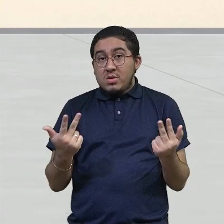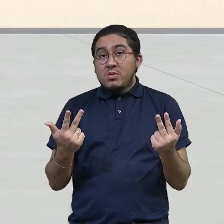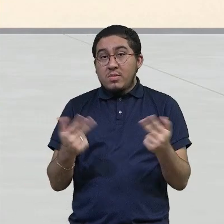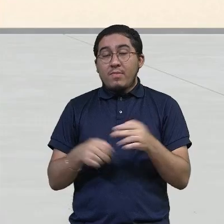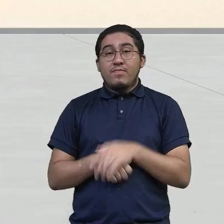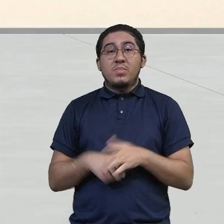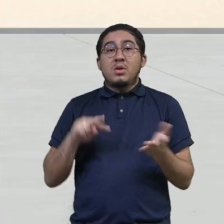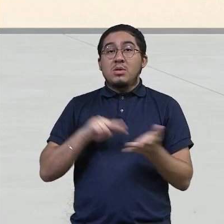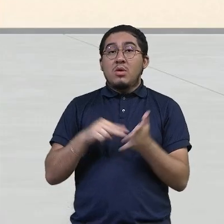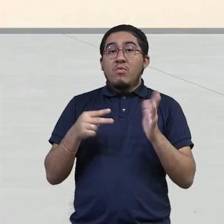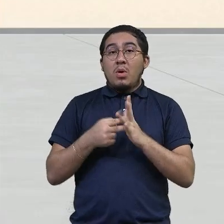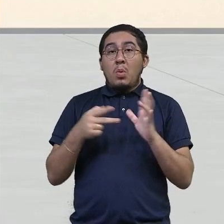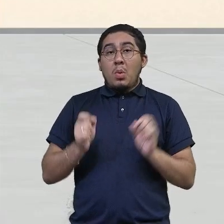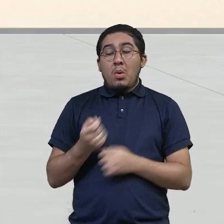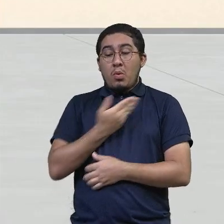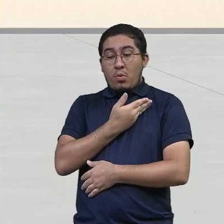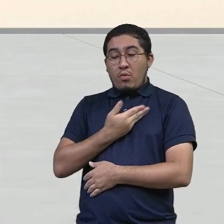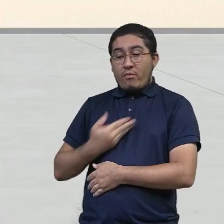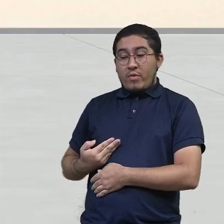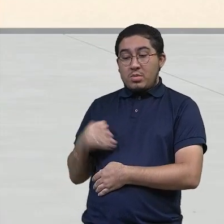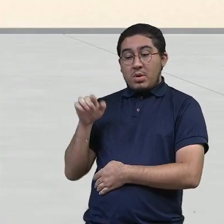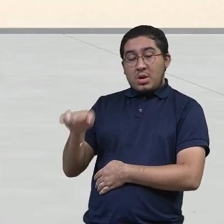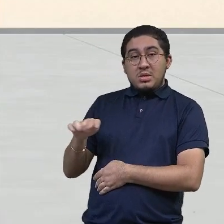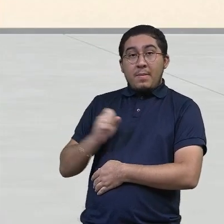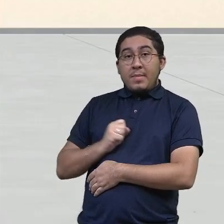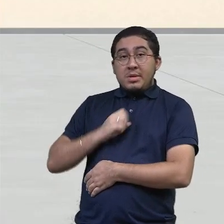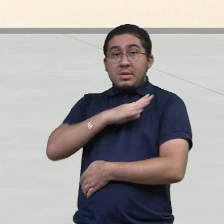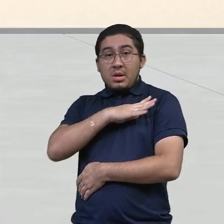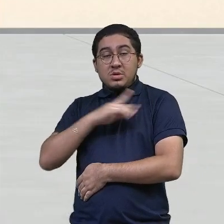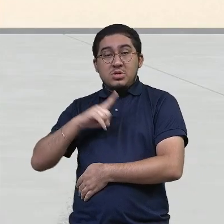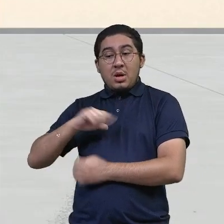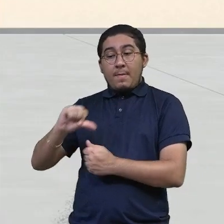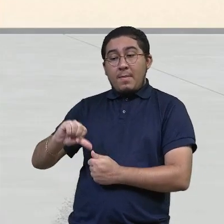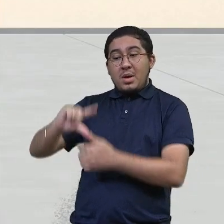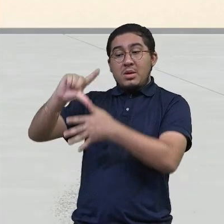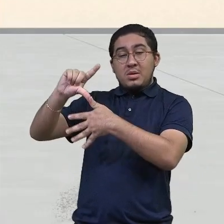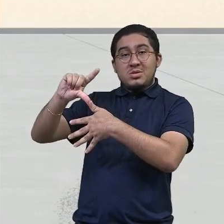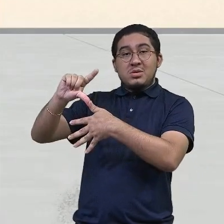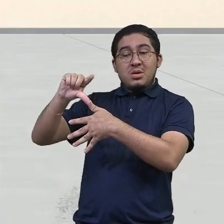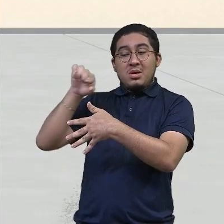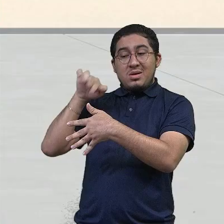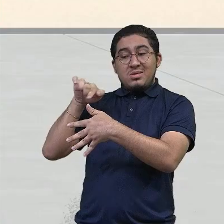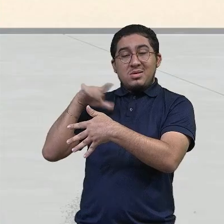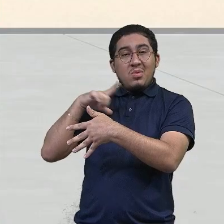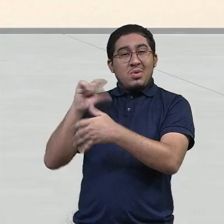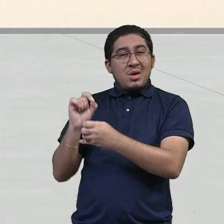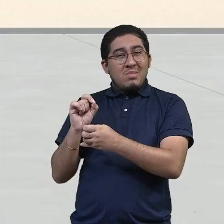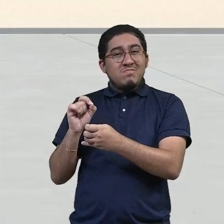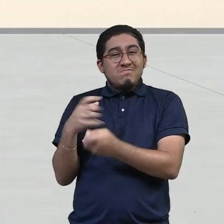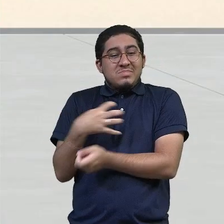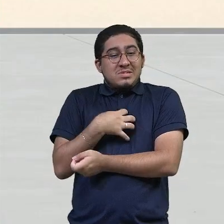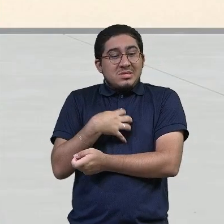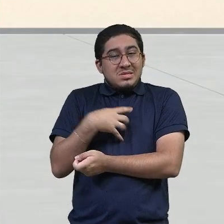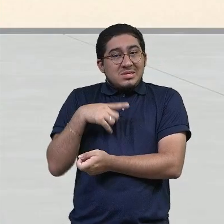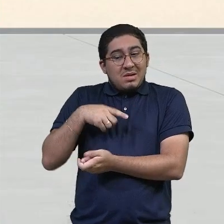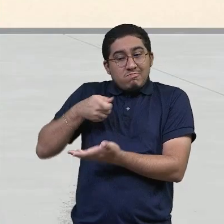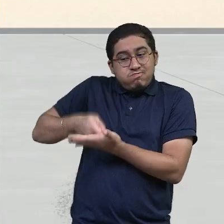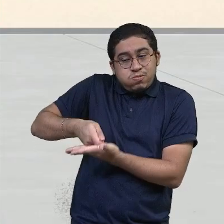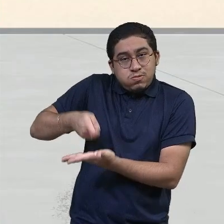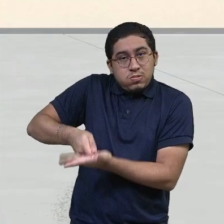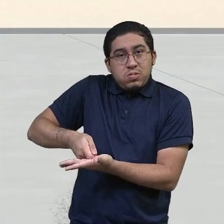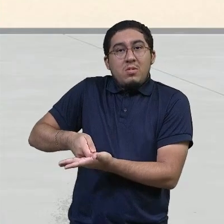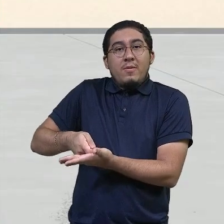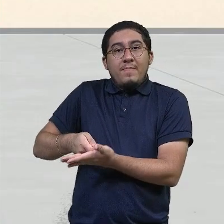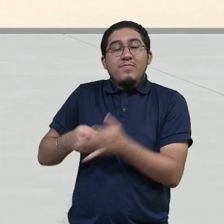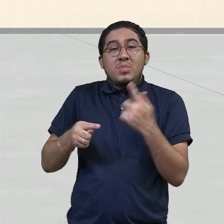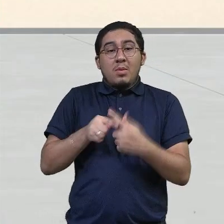os governos militares que existiram na América Latina foram, de certa forma, pressionados pela conjuntura mundial por